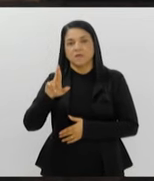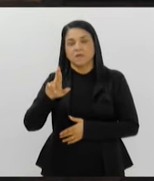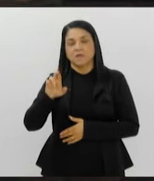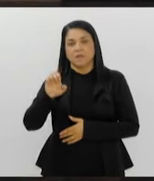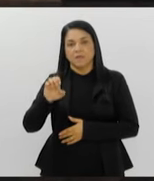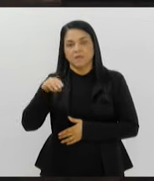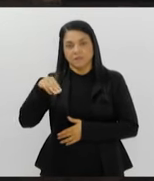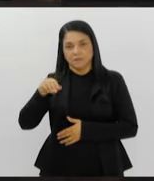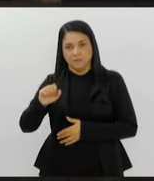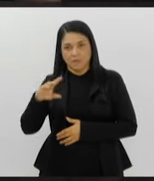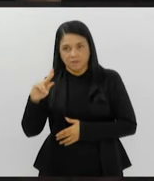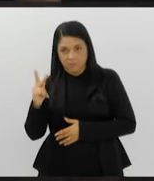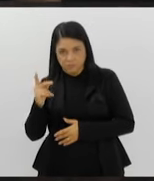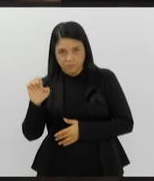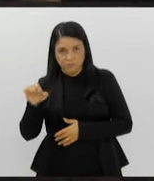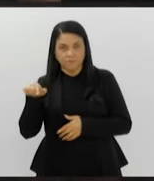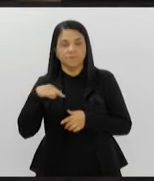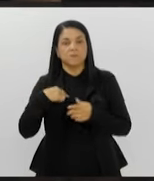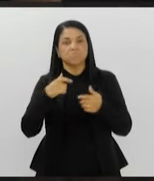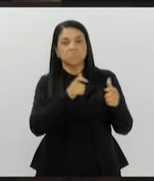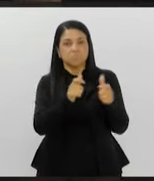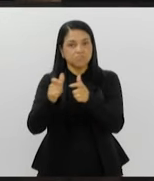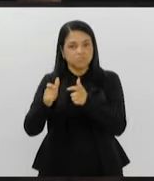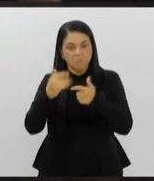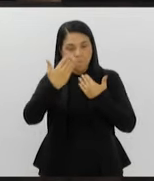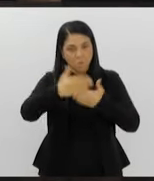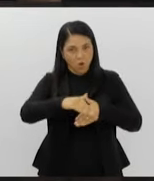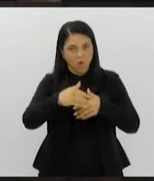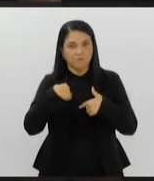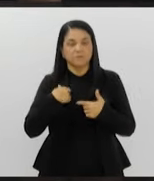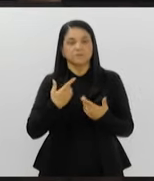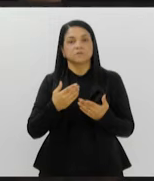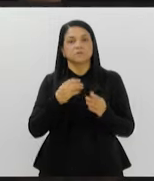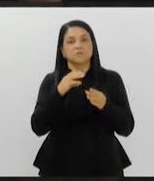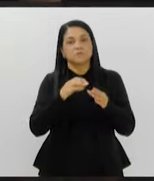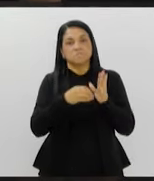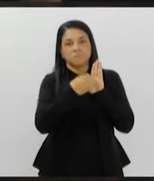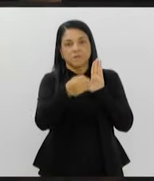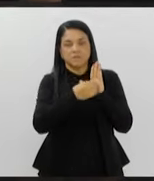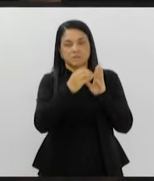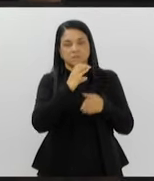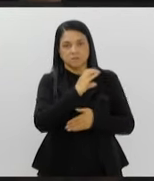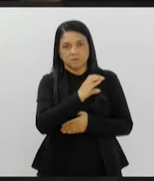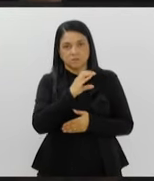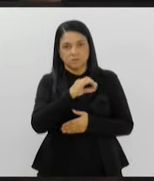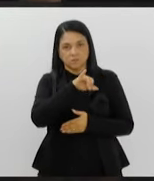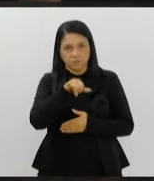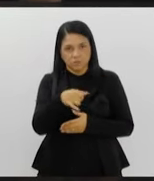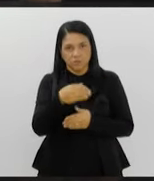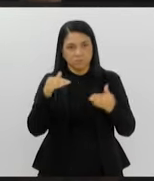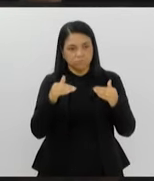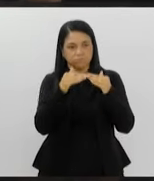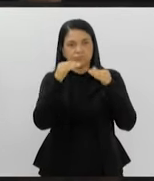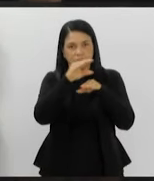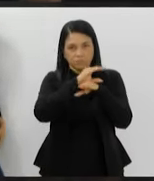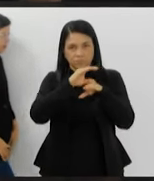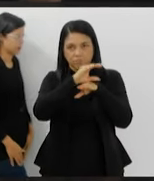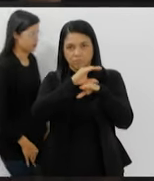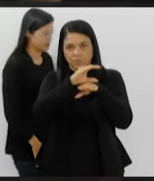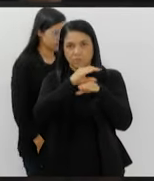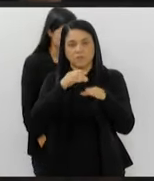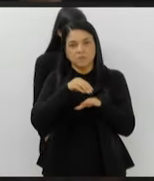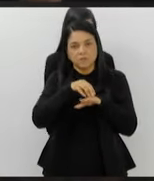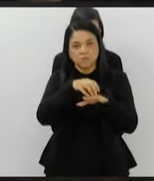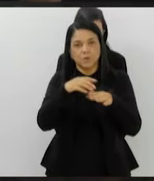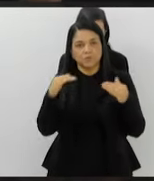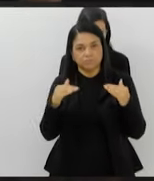outras providências. Pareceres das comissões de Constituição e Justiça pela Constitucionalidade, de Transportes, favorável,